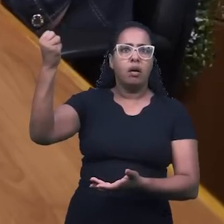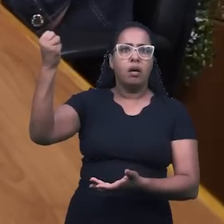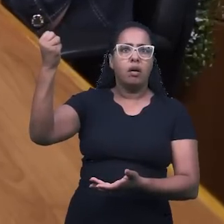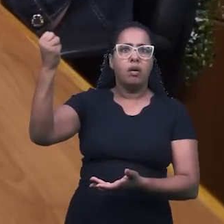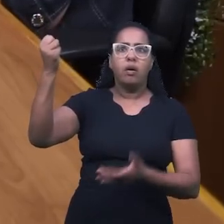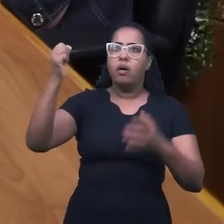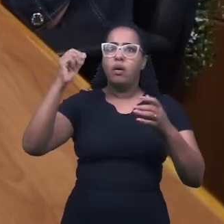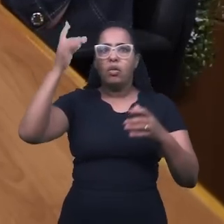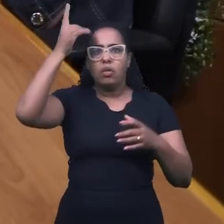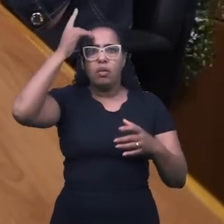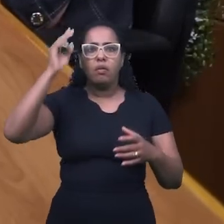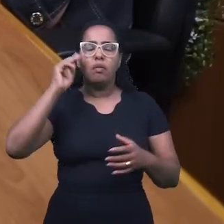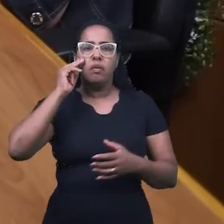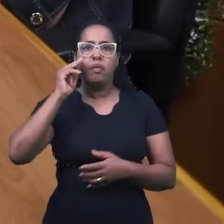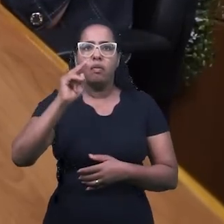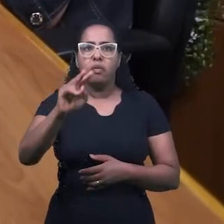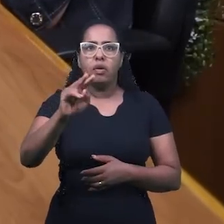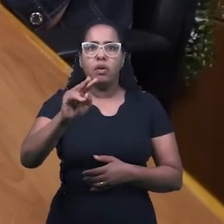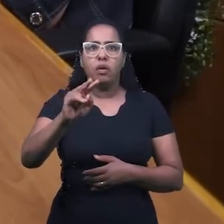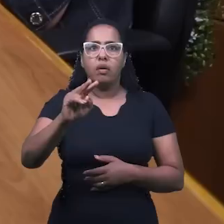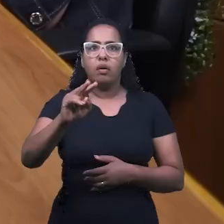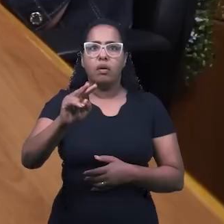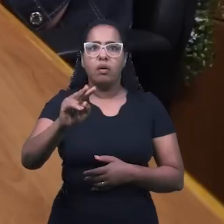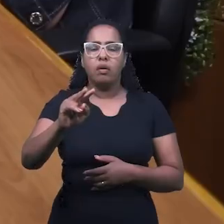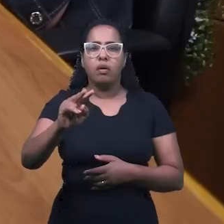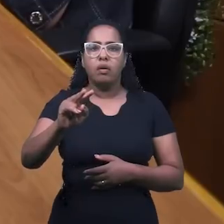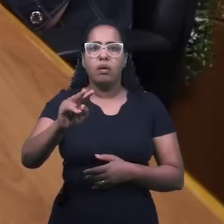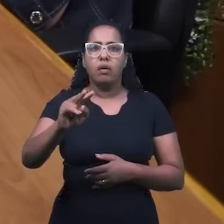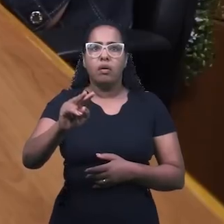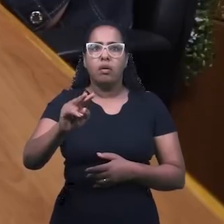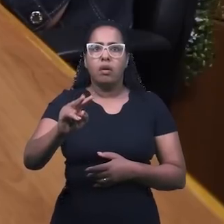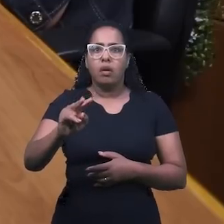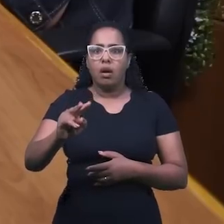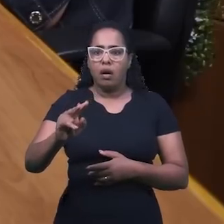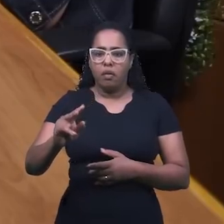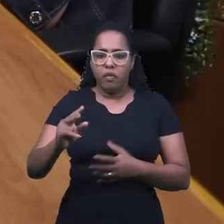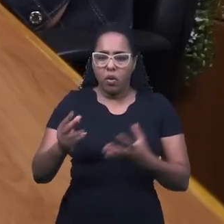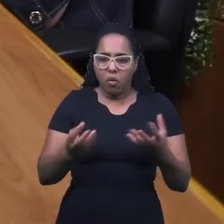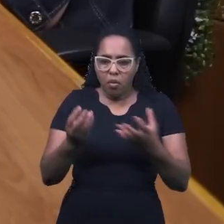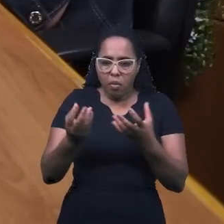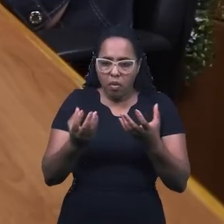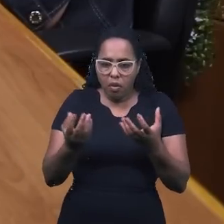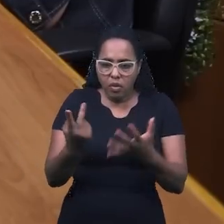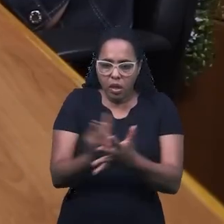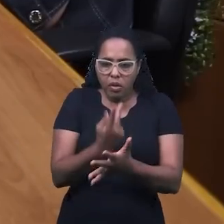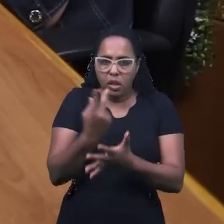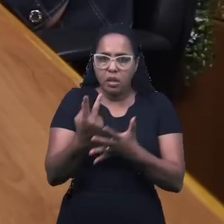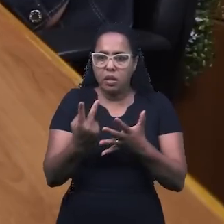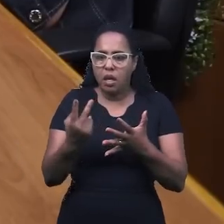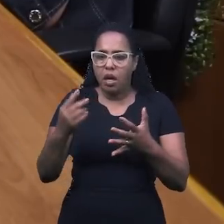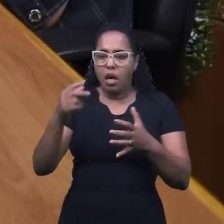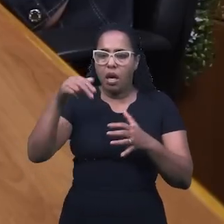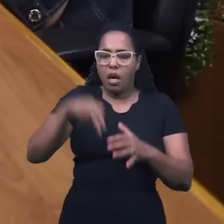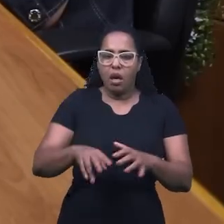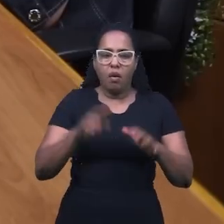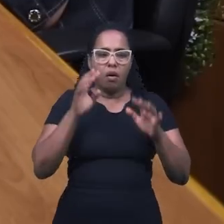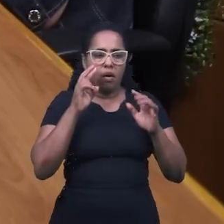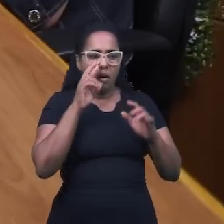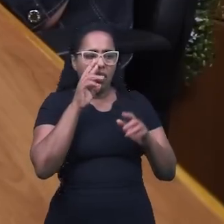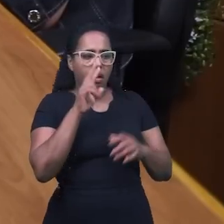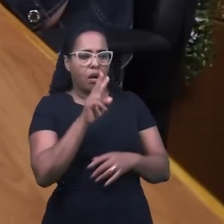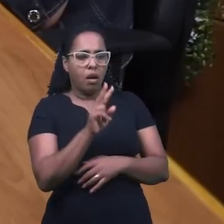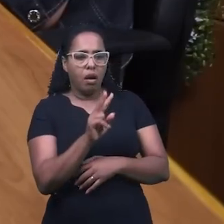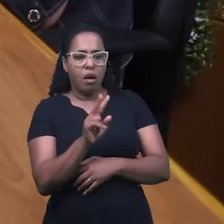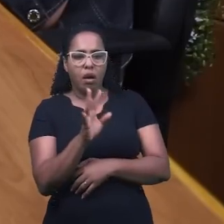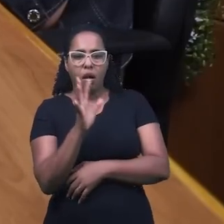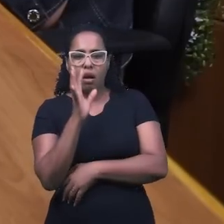arrebatamento, as visões, o extraordinário de Deus aconteceu assim. E eu ali